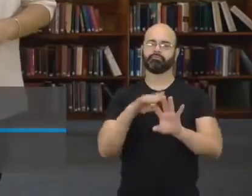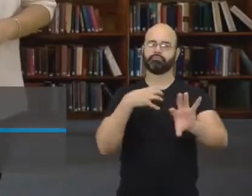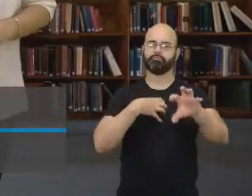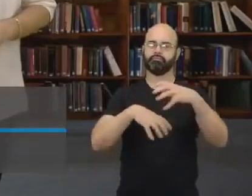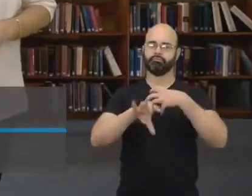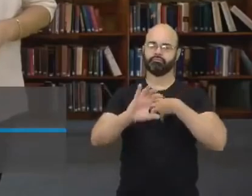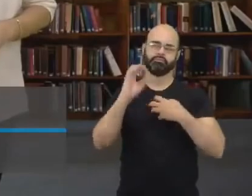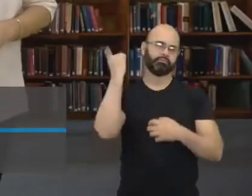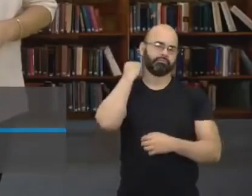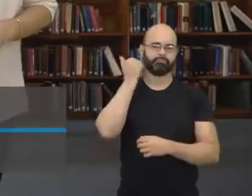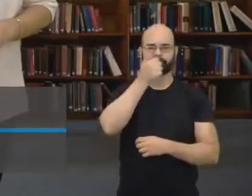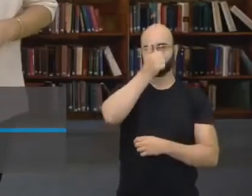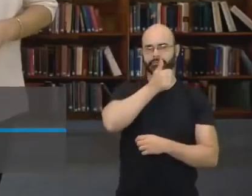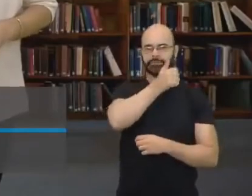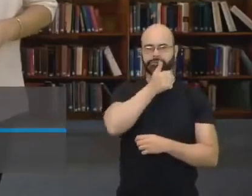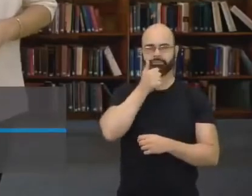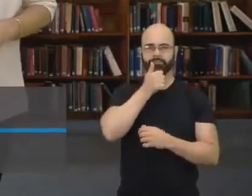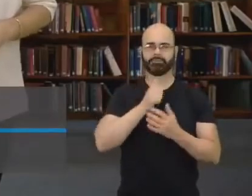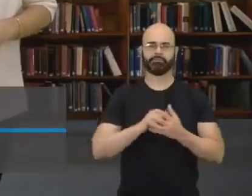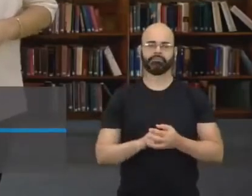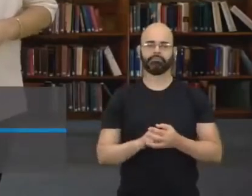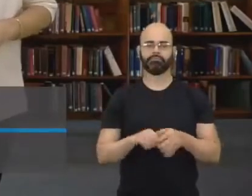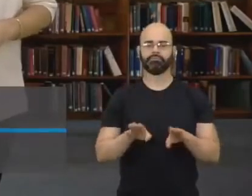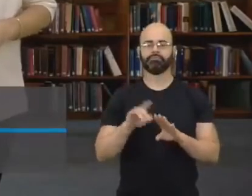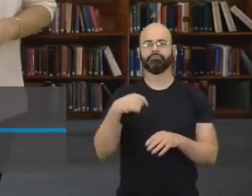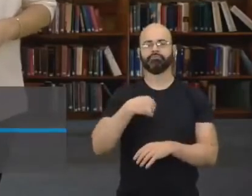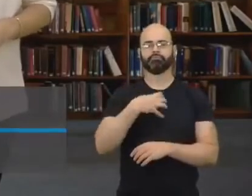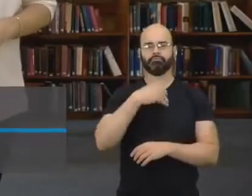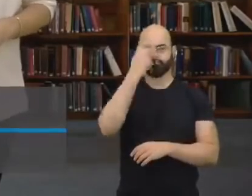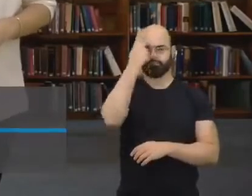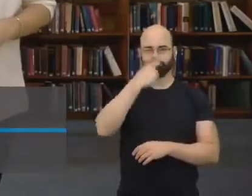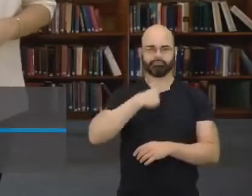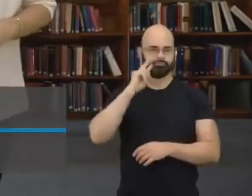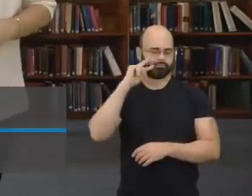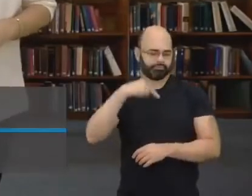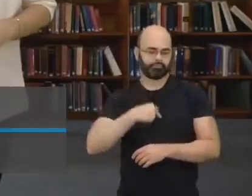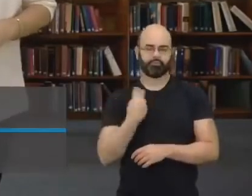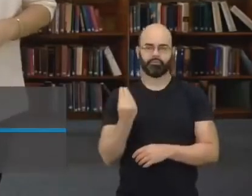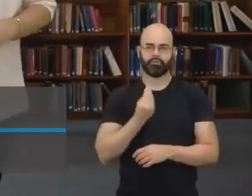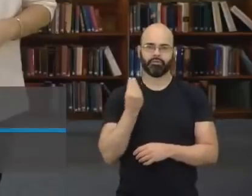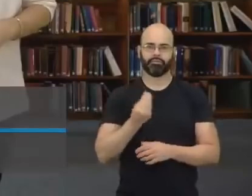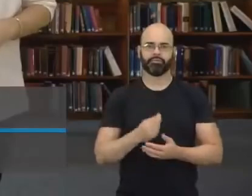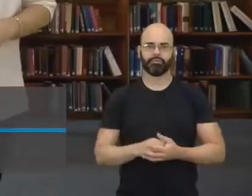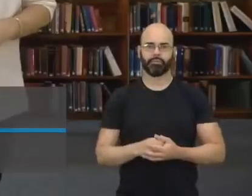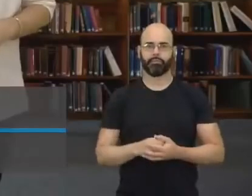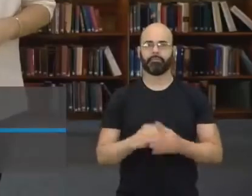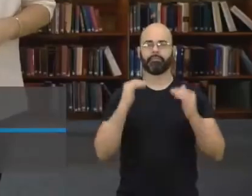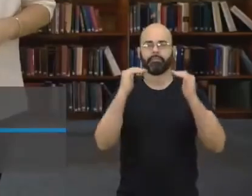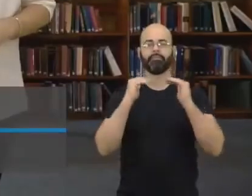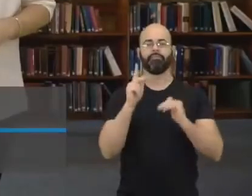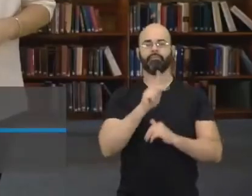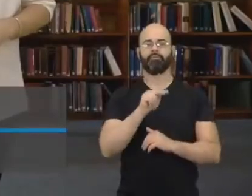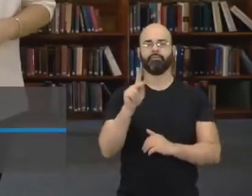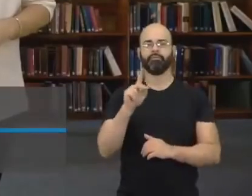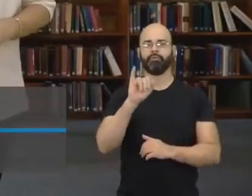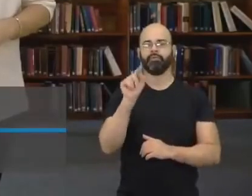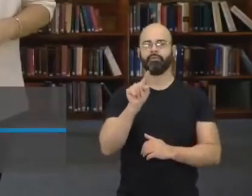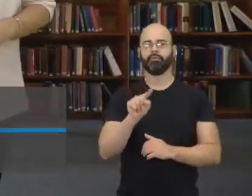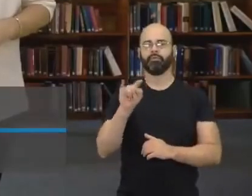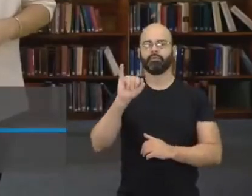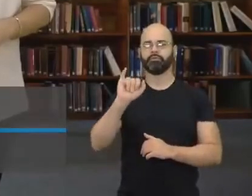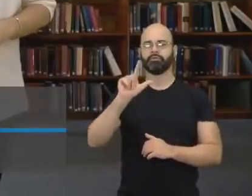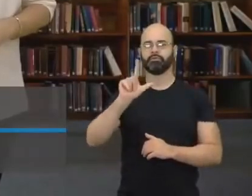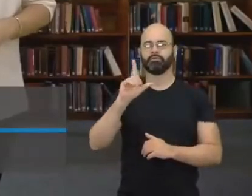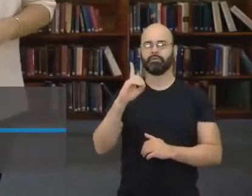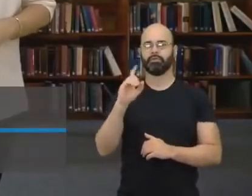tolerância ao estresse e a questão do como eu me vejo, que também chegou aqui com a professora Isilda, que comentou que